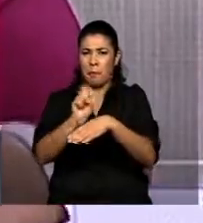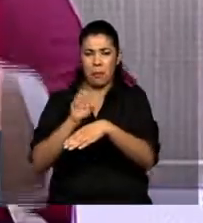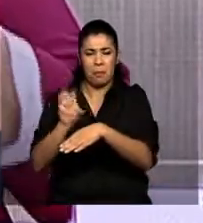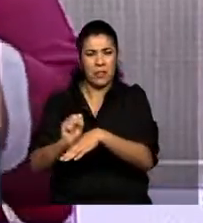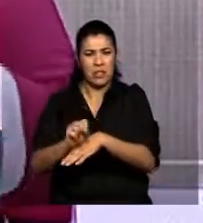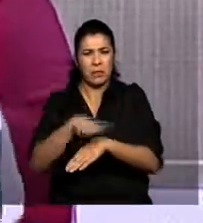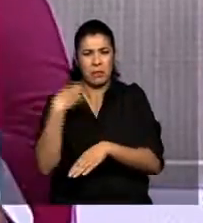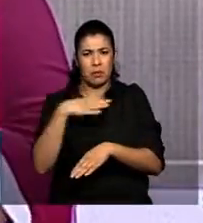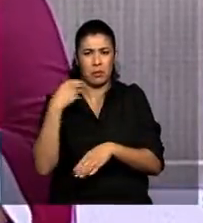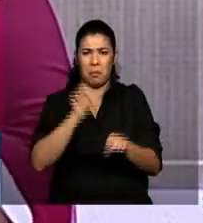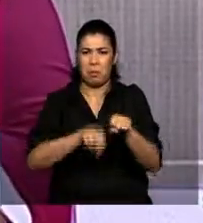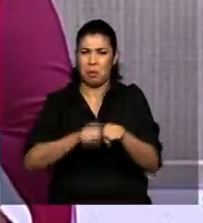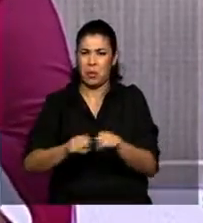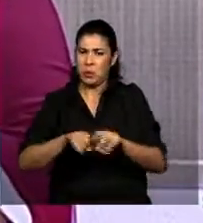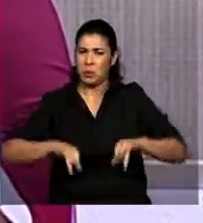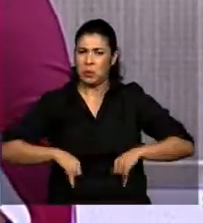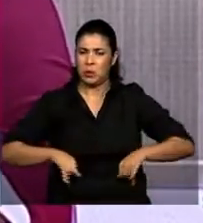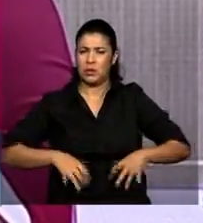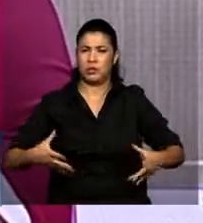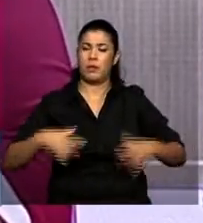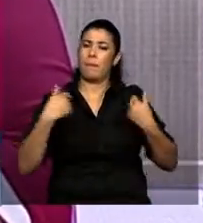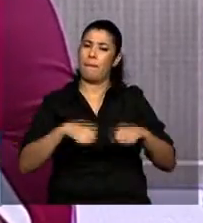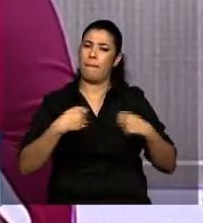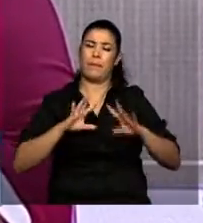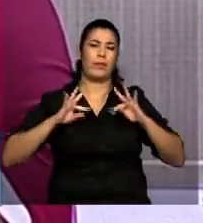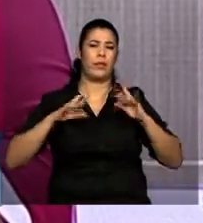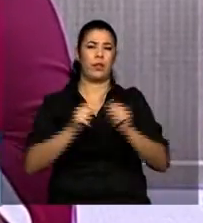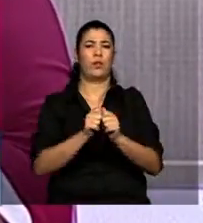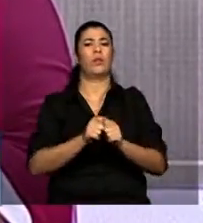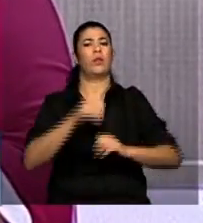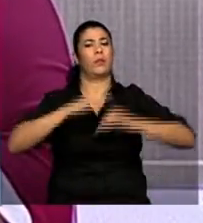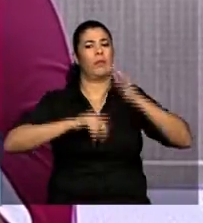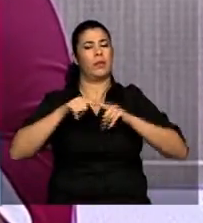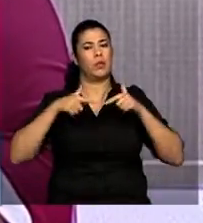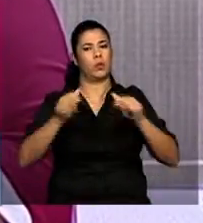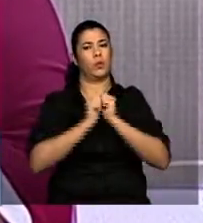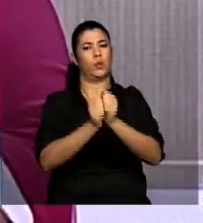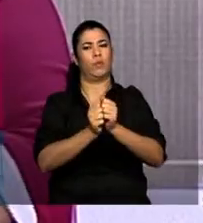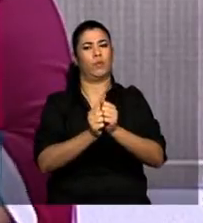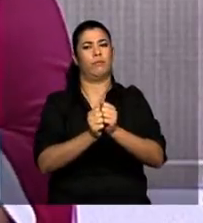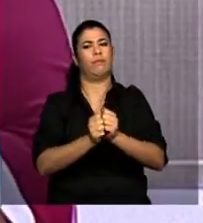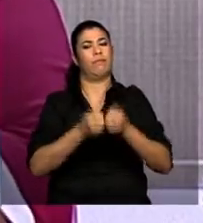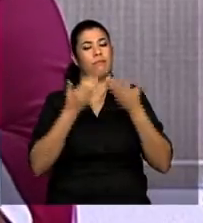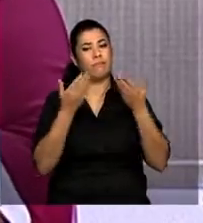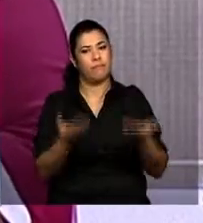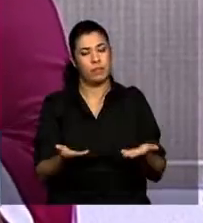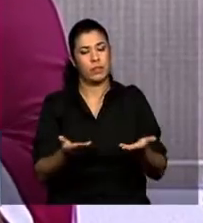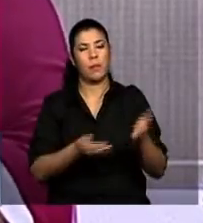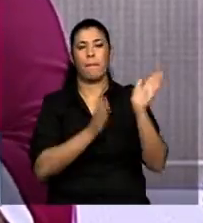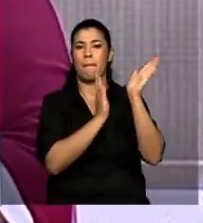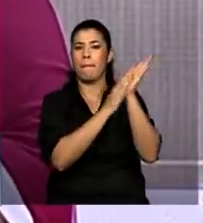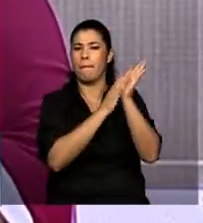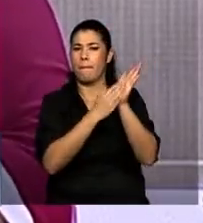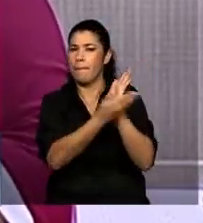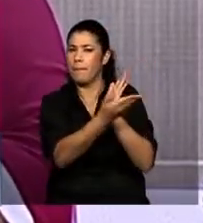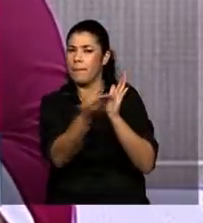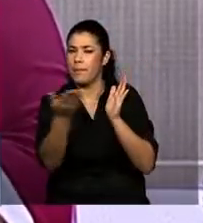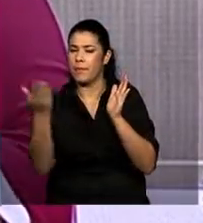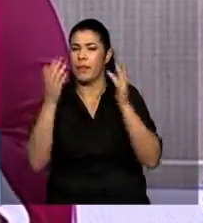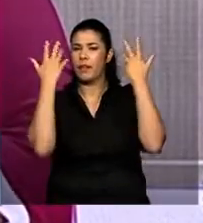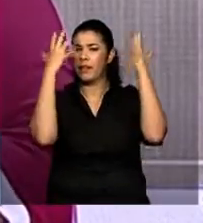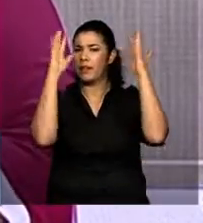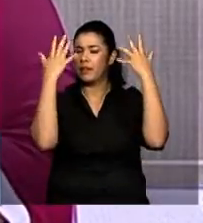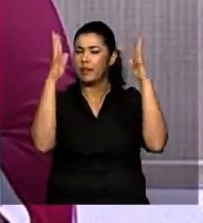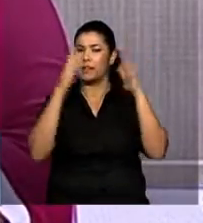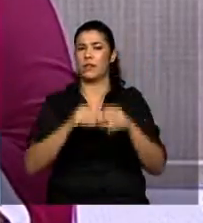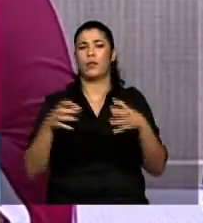morte, que provoca sofrimento e que nós precisamos todos atuar em conjunto. Então, era isso. Meus parabéns a todas as entidades,